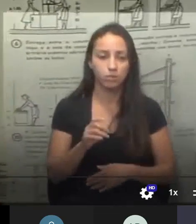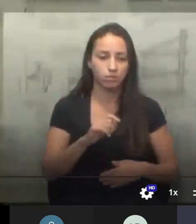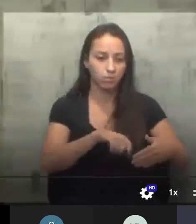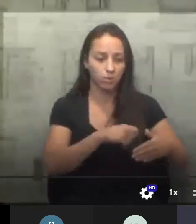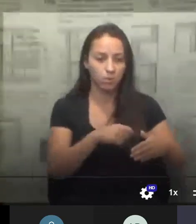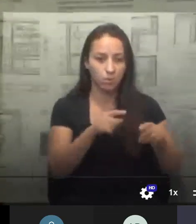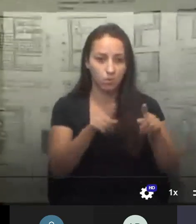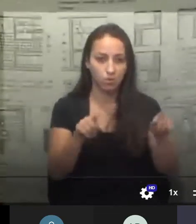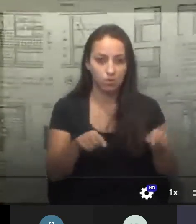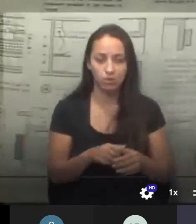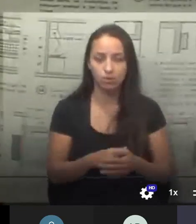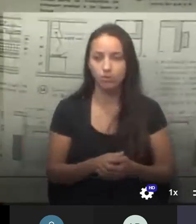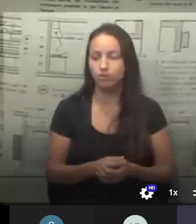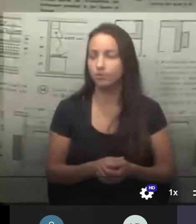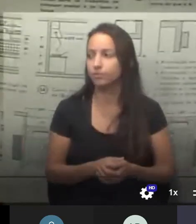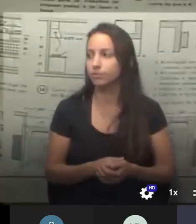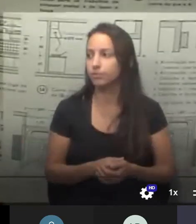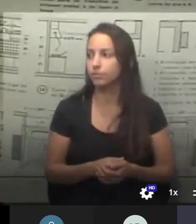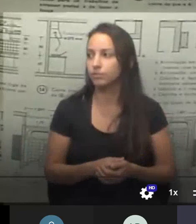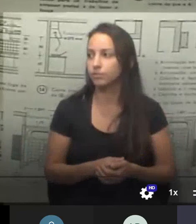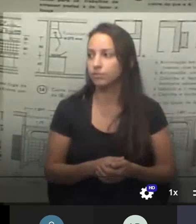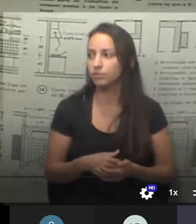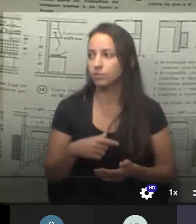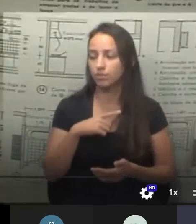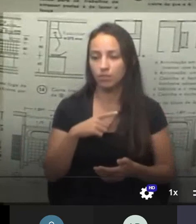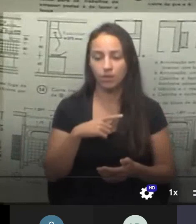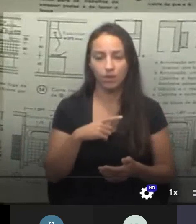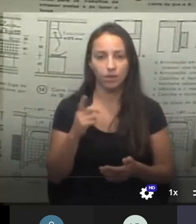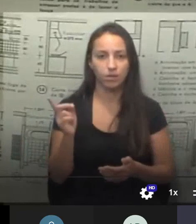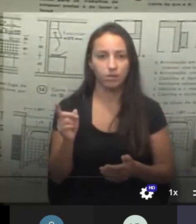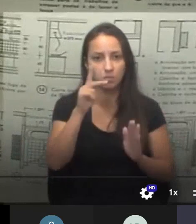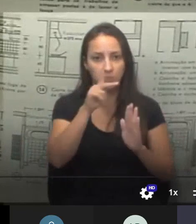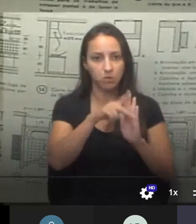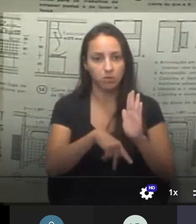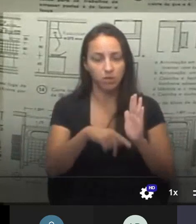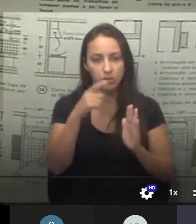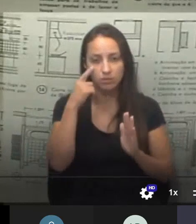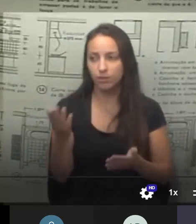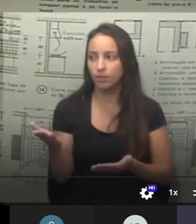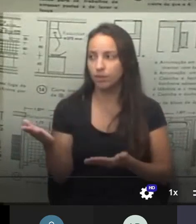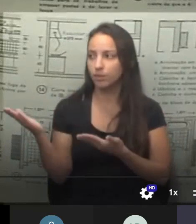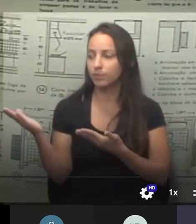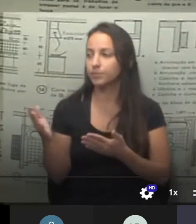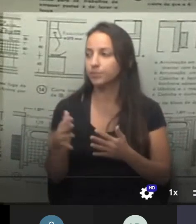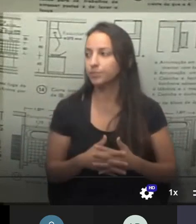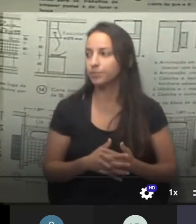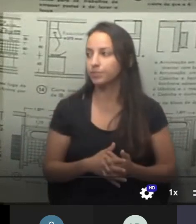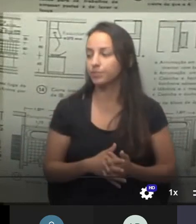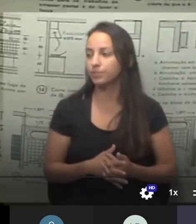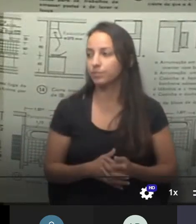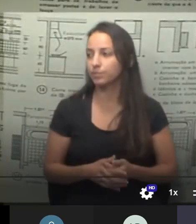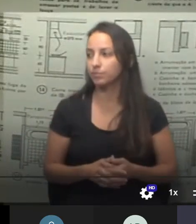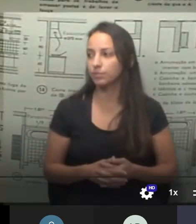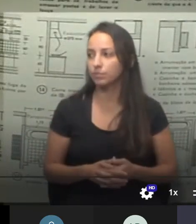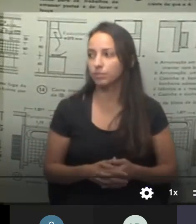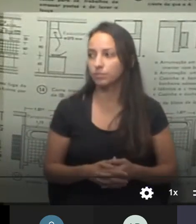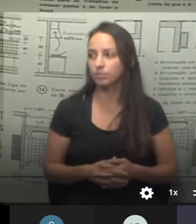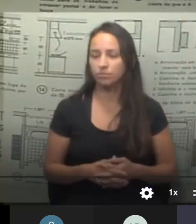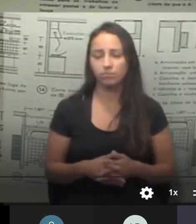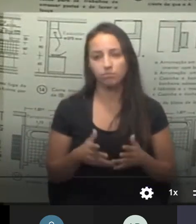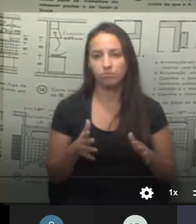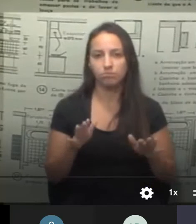cozinhas, né? Ele tem aqui um esquema de uma planta tridimensional.